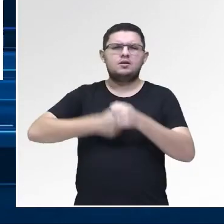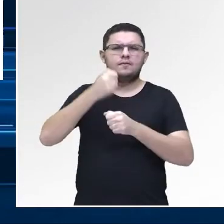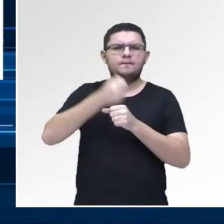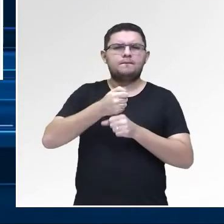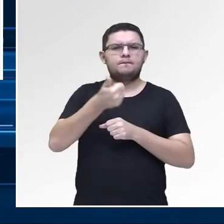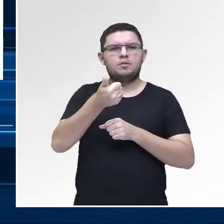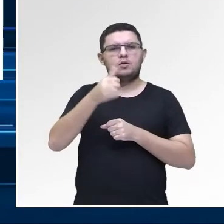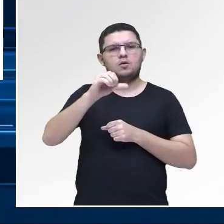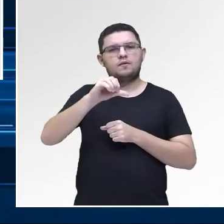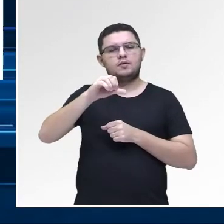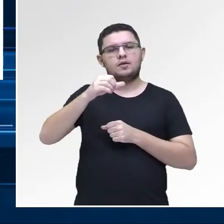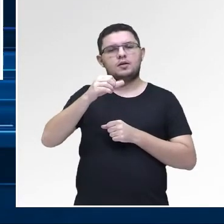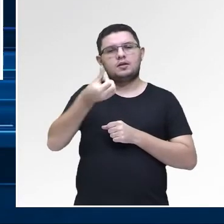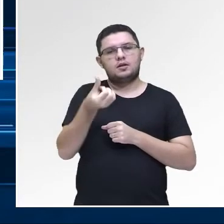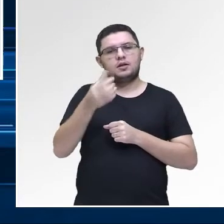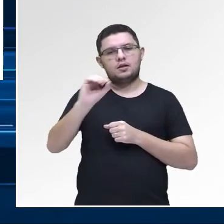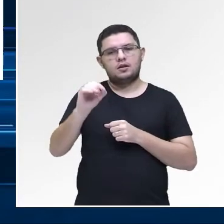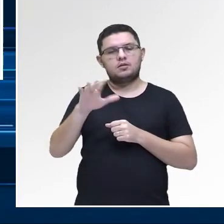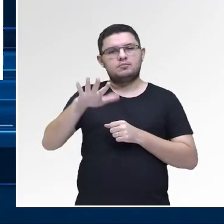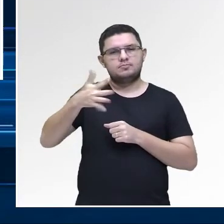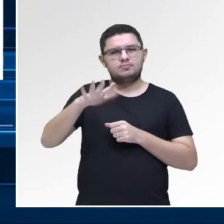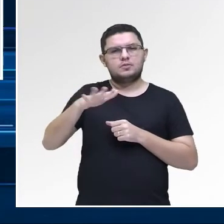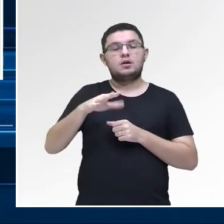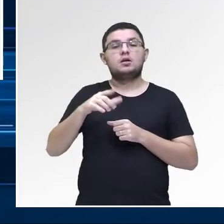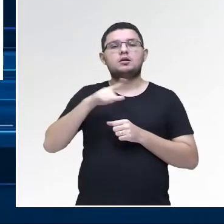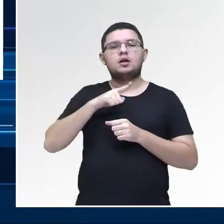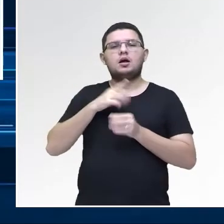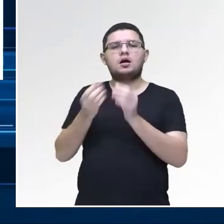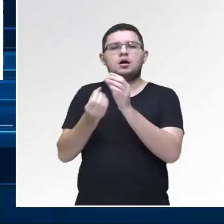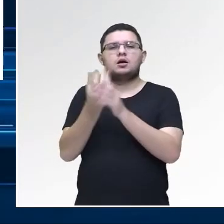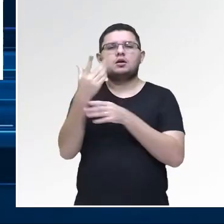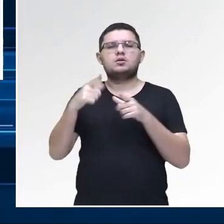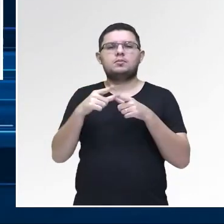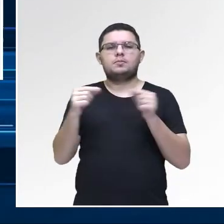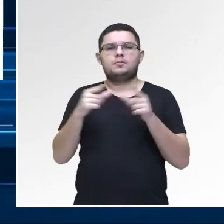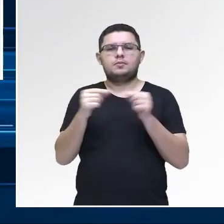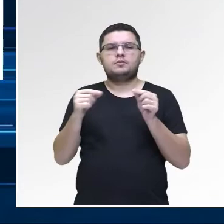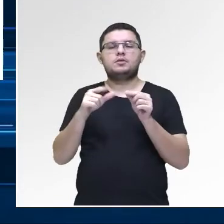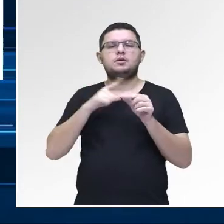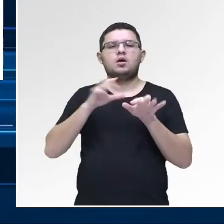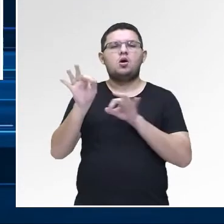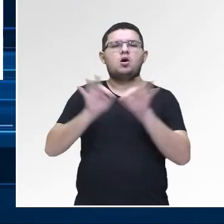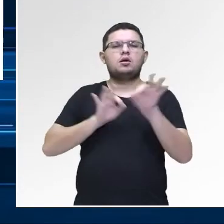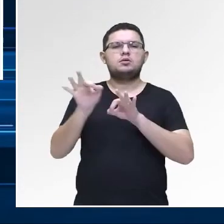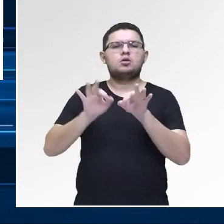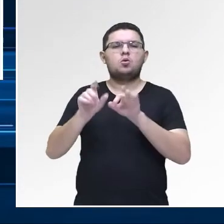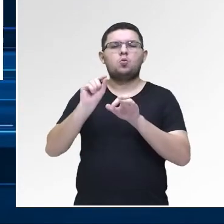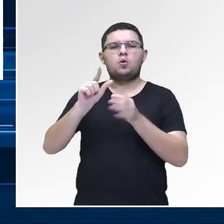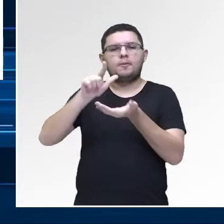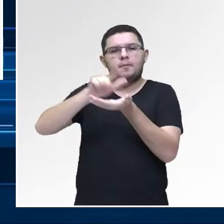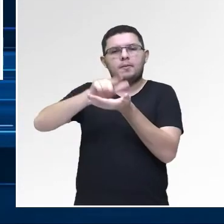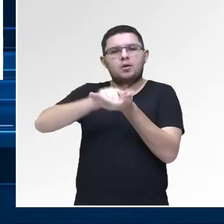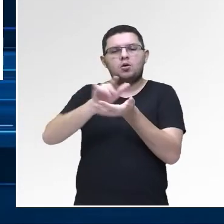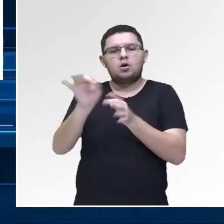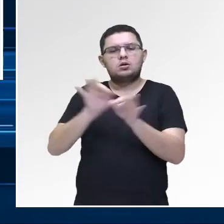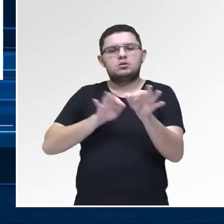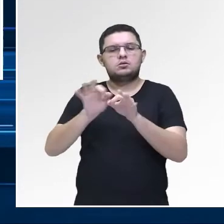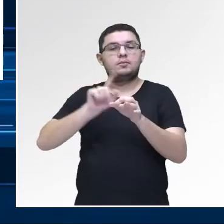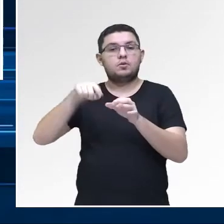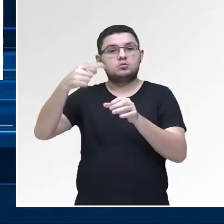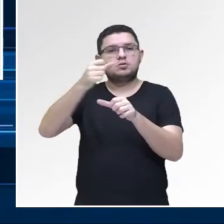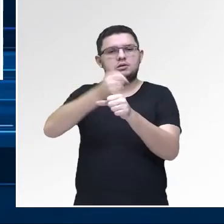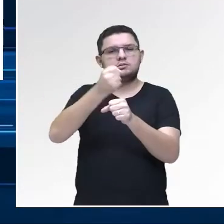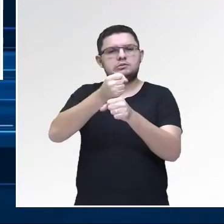de Brasília, que foi toda planejada, né, primeiro no papel para depois ser feita,